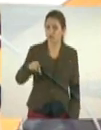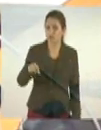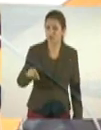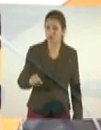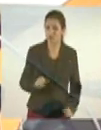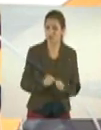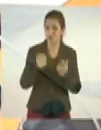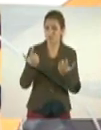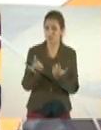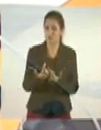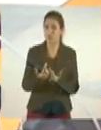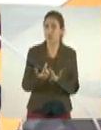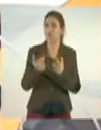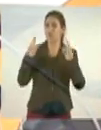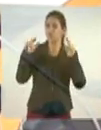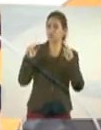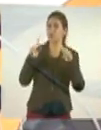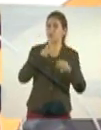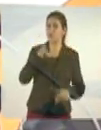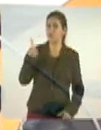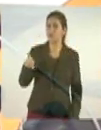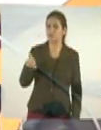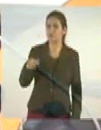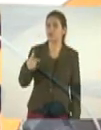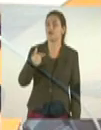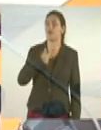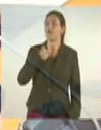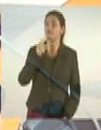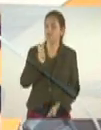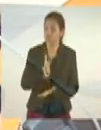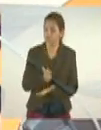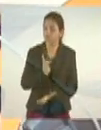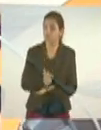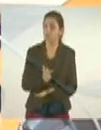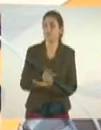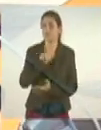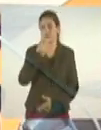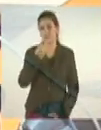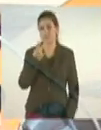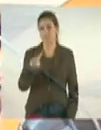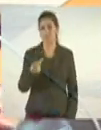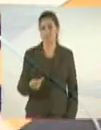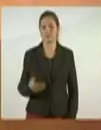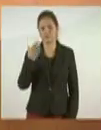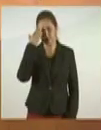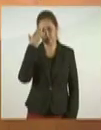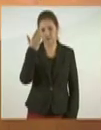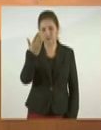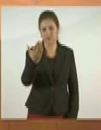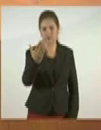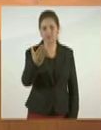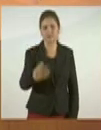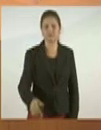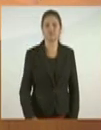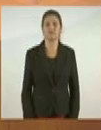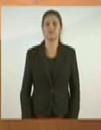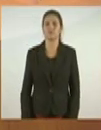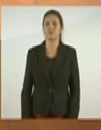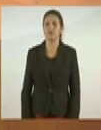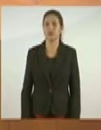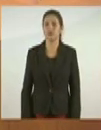coisa o meu voto a minha voz sempre estará a serviço de minha classe muito obrigado muito obrigado Deputado Cesa Pires Deputado Roberto